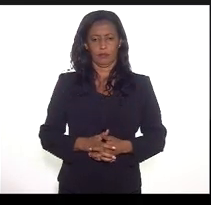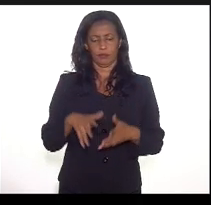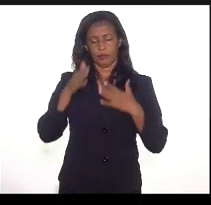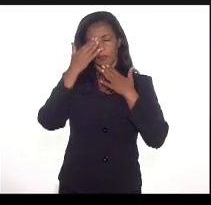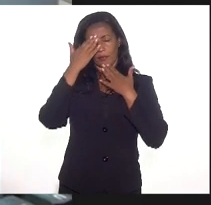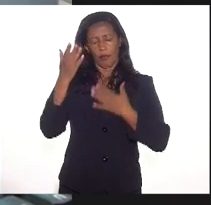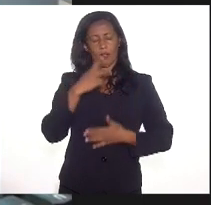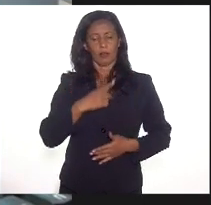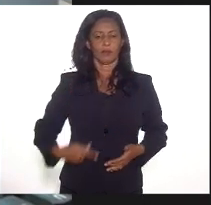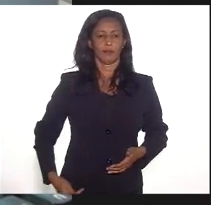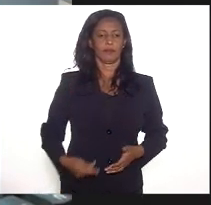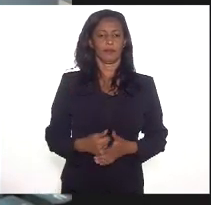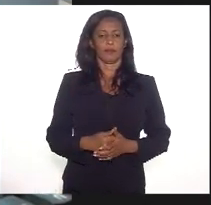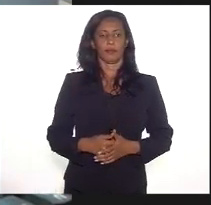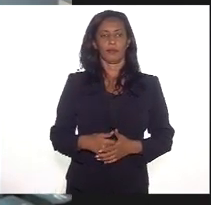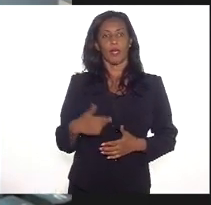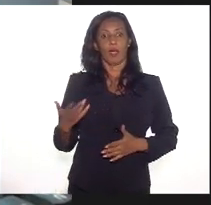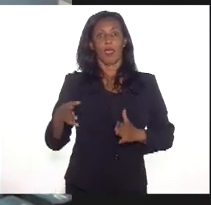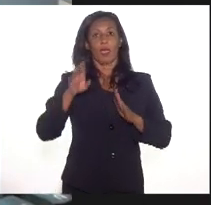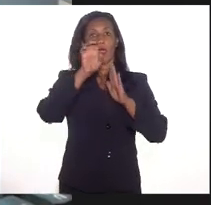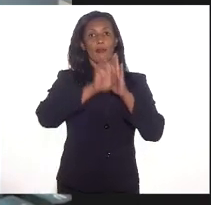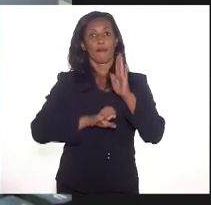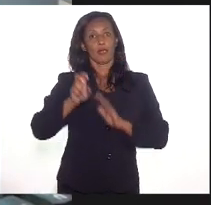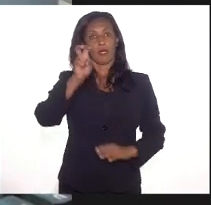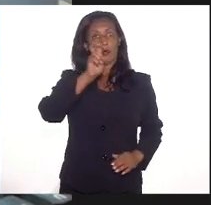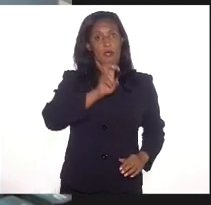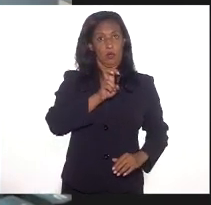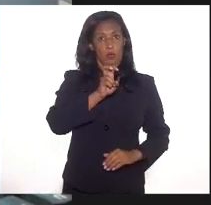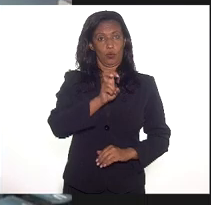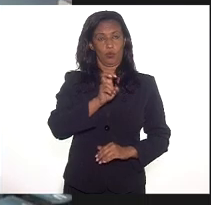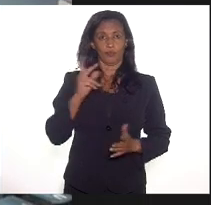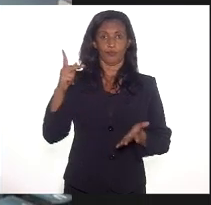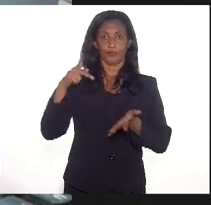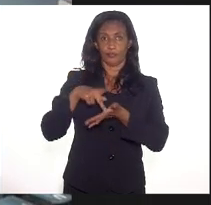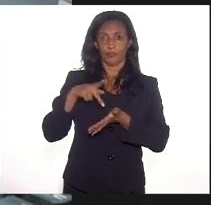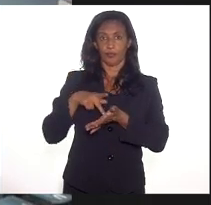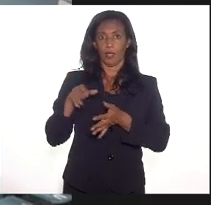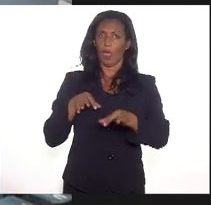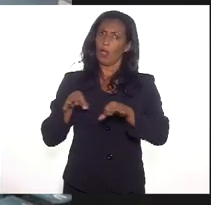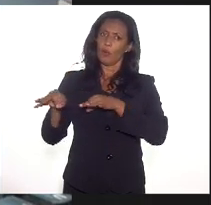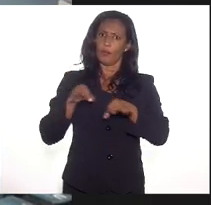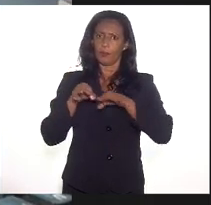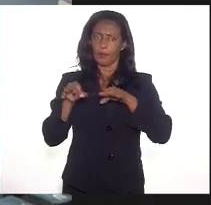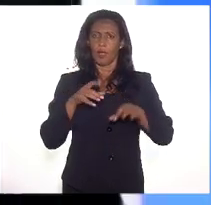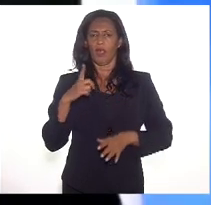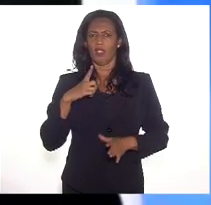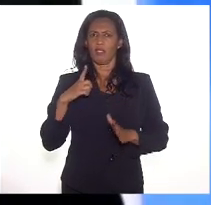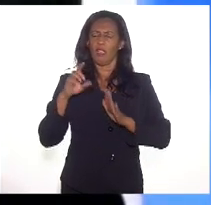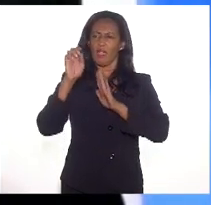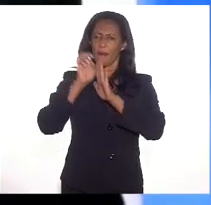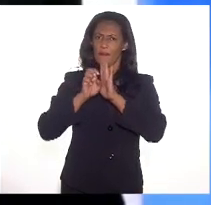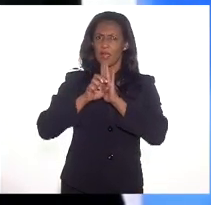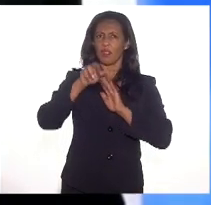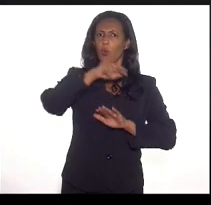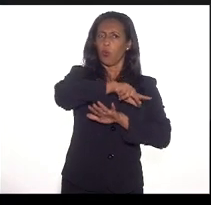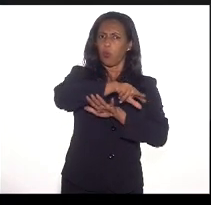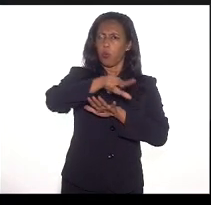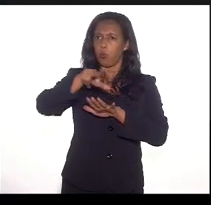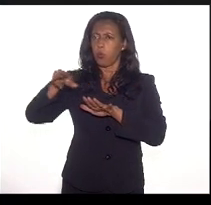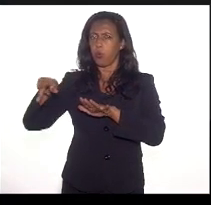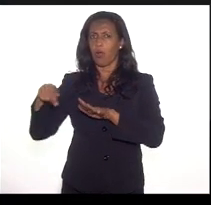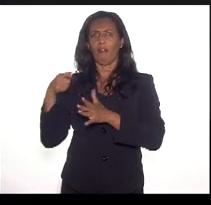obrigada, senhor presidente. Trata-se da emenda 5, né? Na verdade, é um projeto que recebeu muitas emendas e tentativa